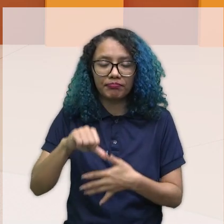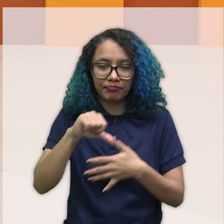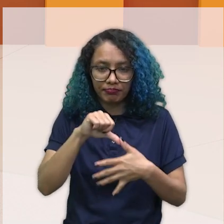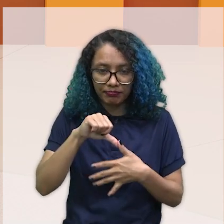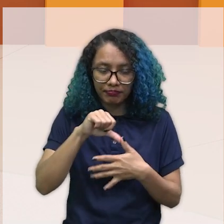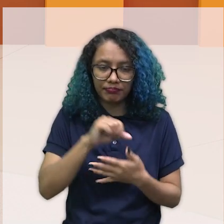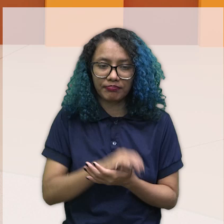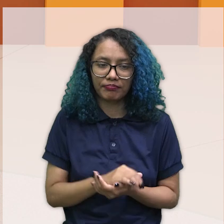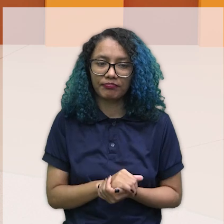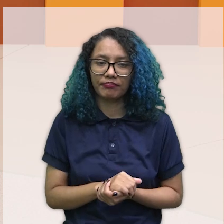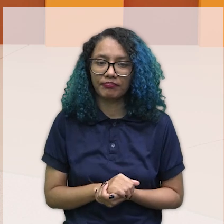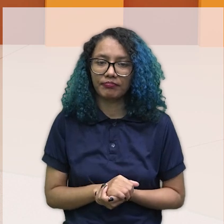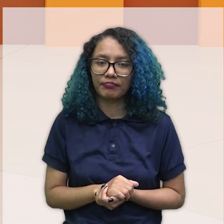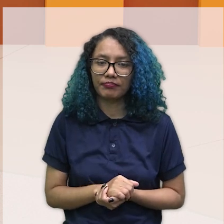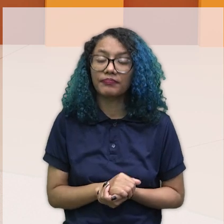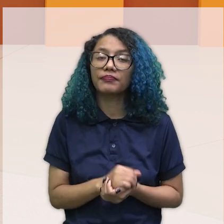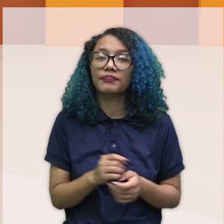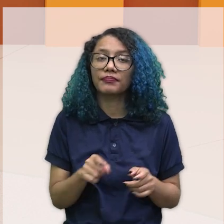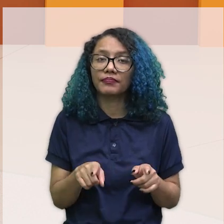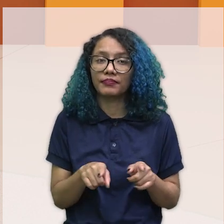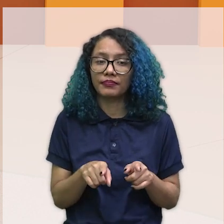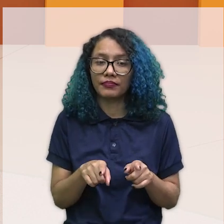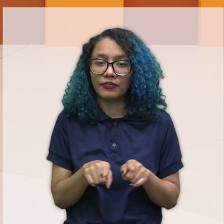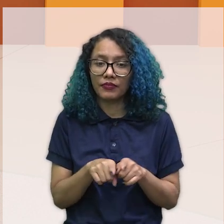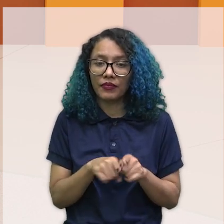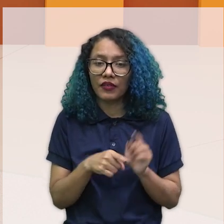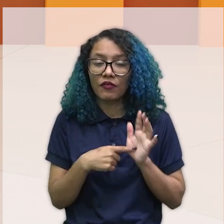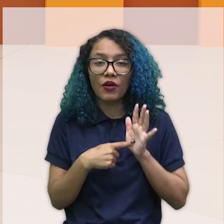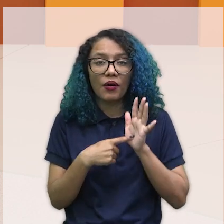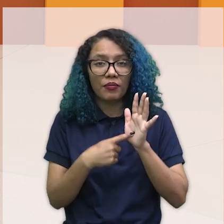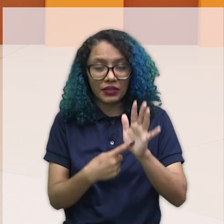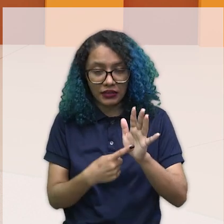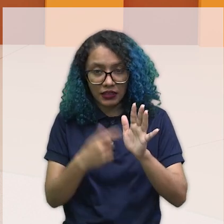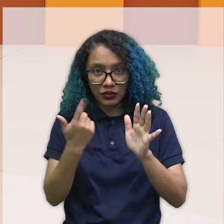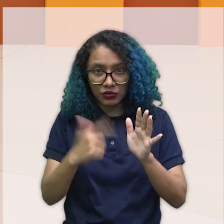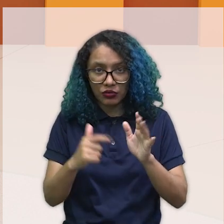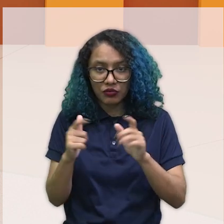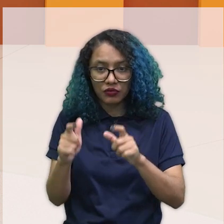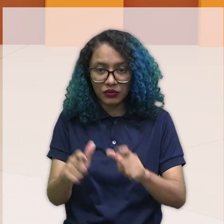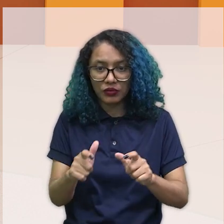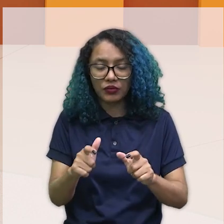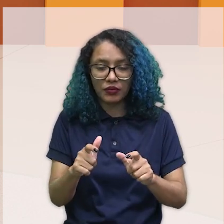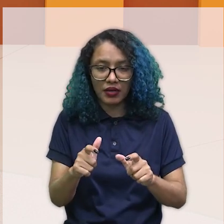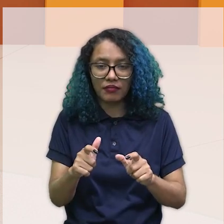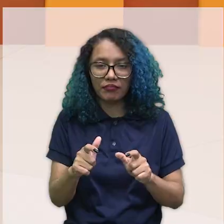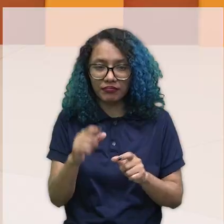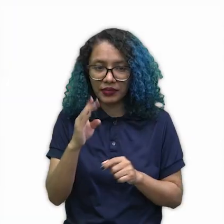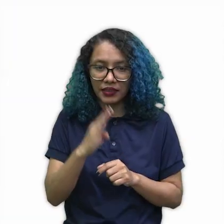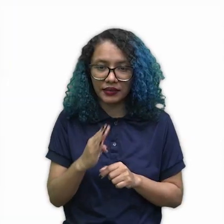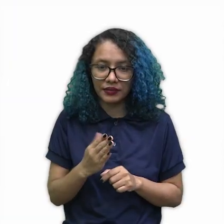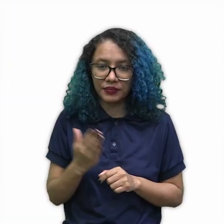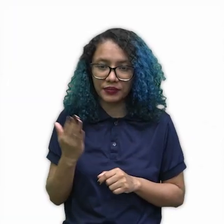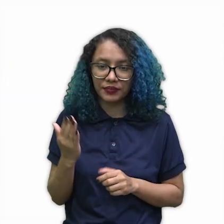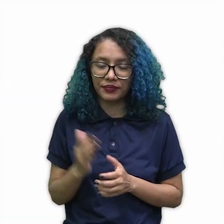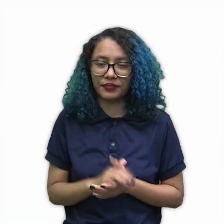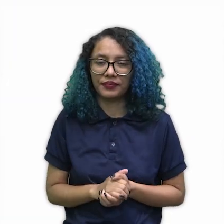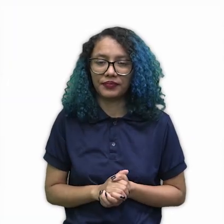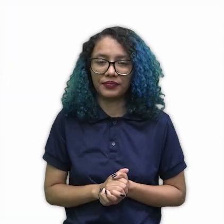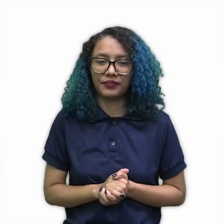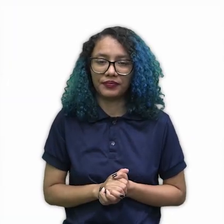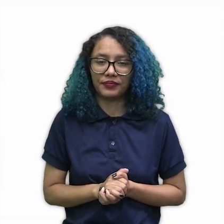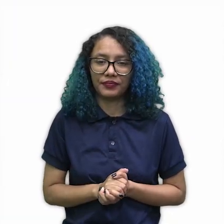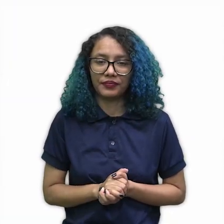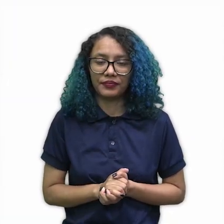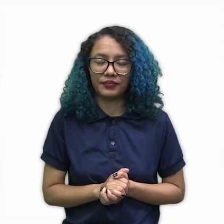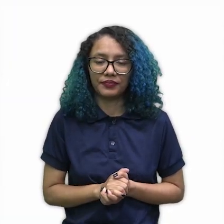apresentar esse território, que como eu já falei para vocês, de mais de 8,5 milhões de quilômetros quadrados, chamado Brasil. Acompanhe comigo. Bem,